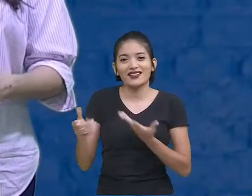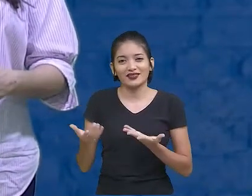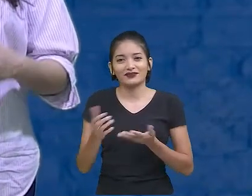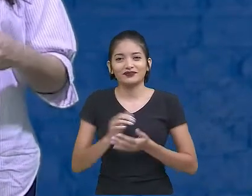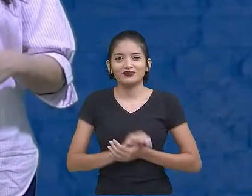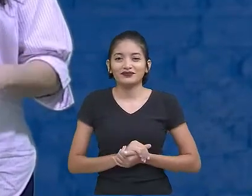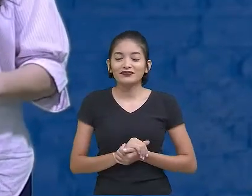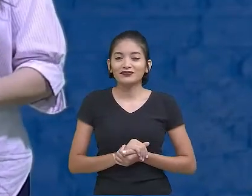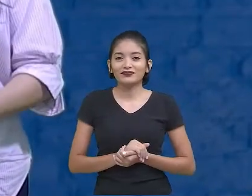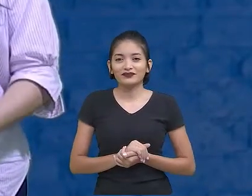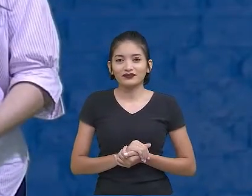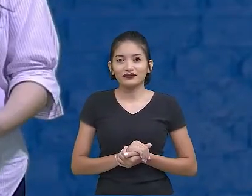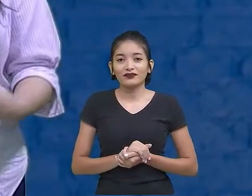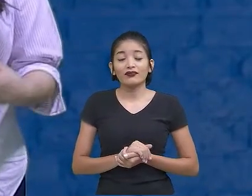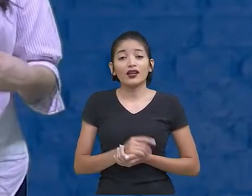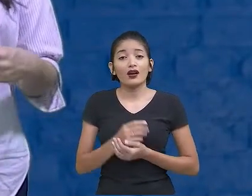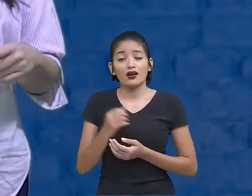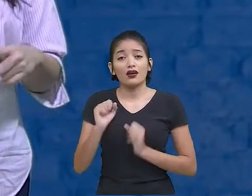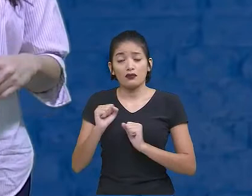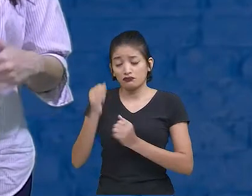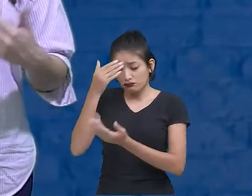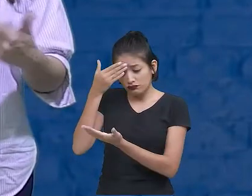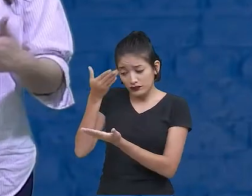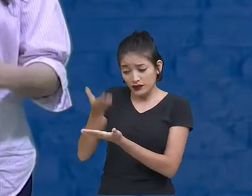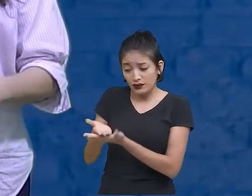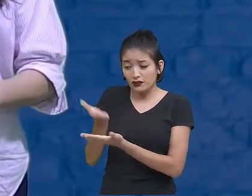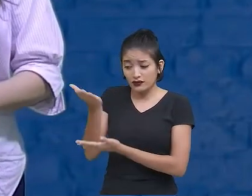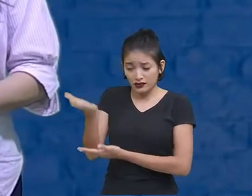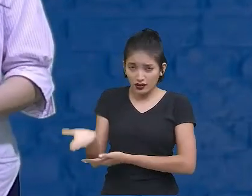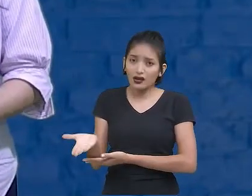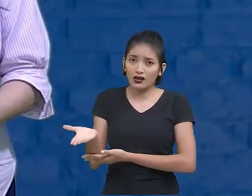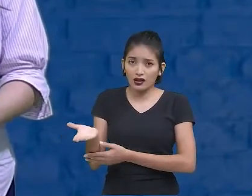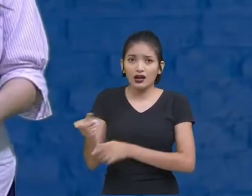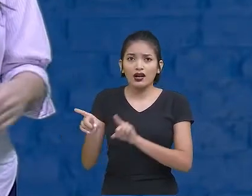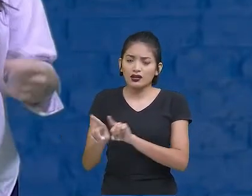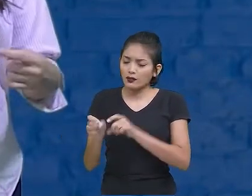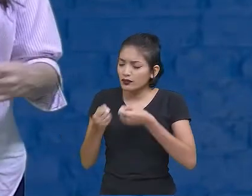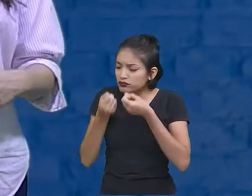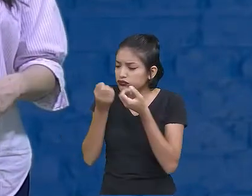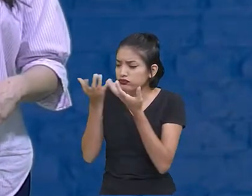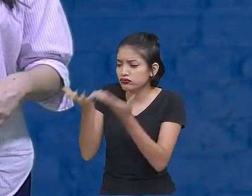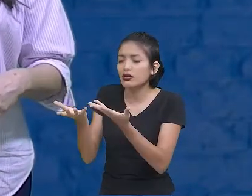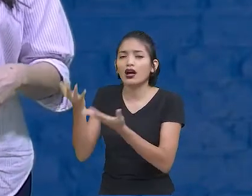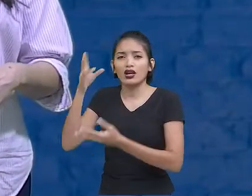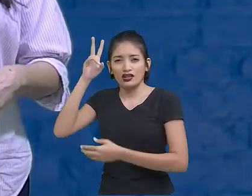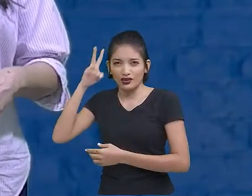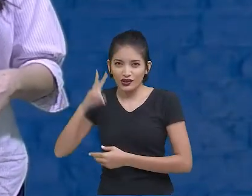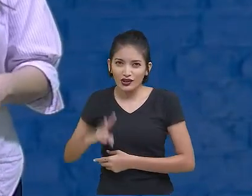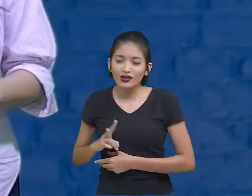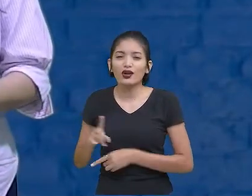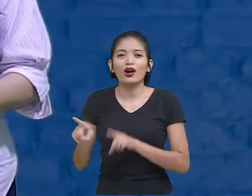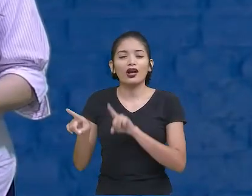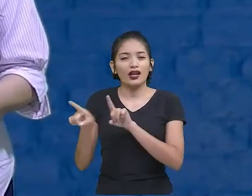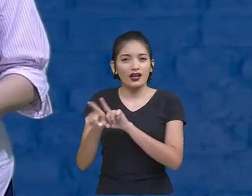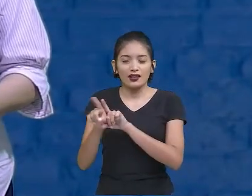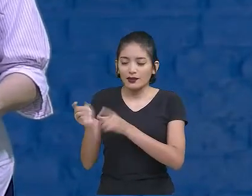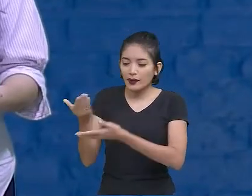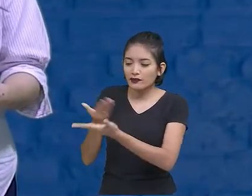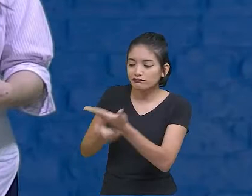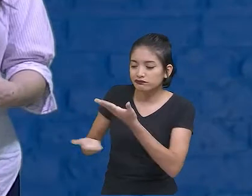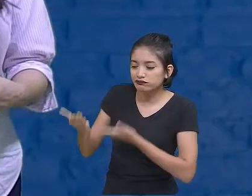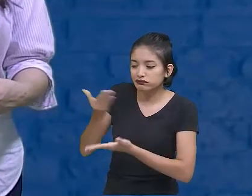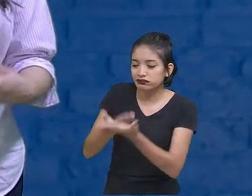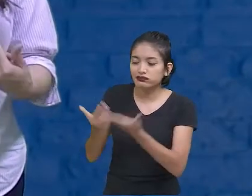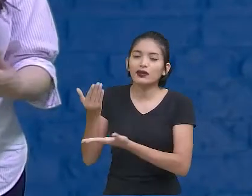em que eu possa confiar, eu possa contar as minhas histórias, eu possa contribuir no